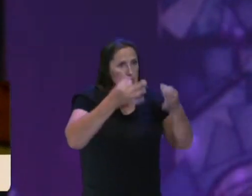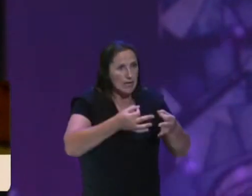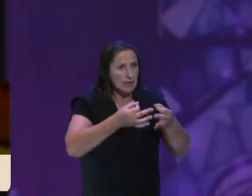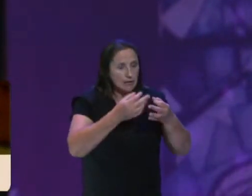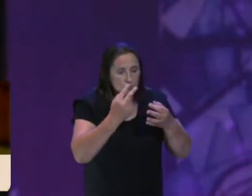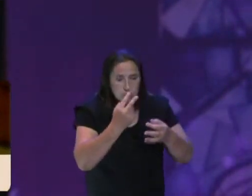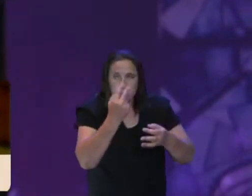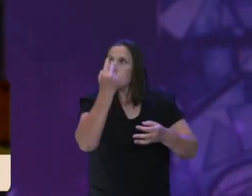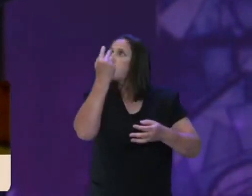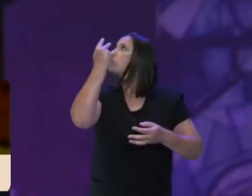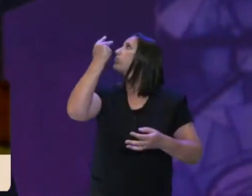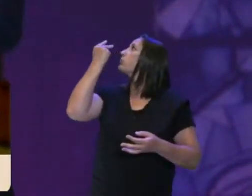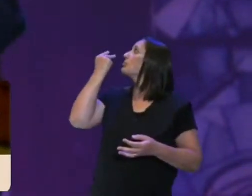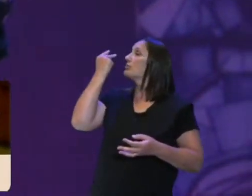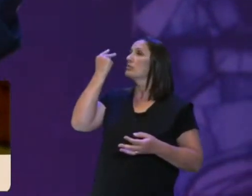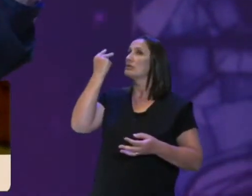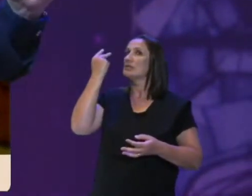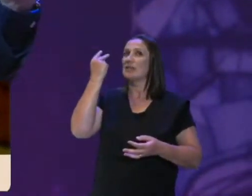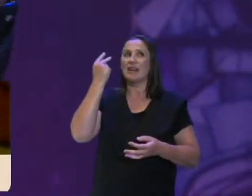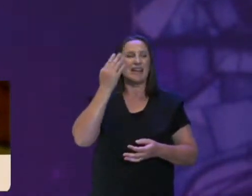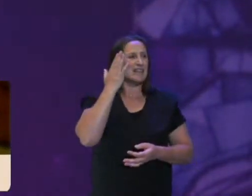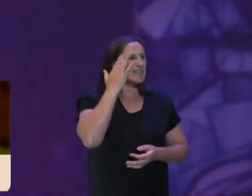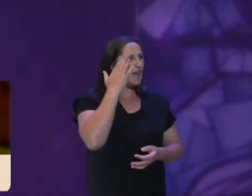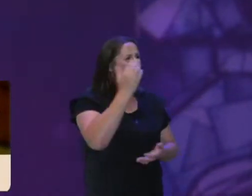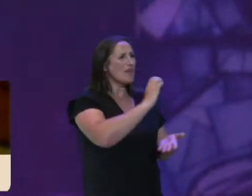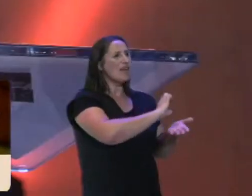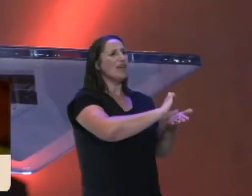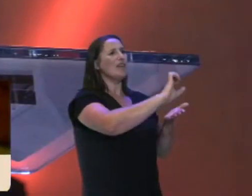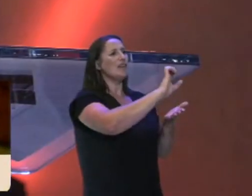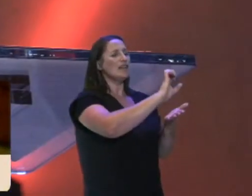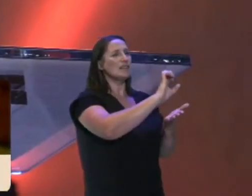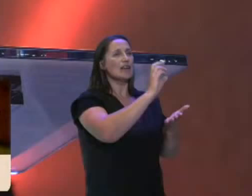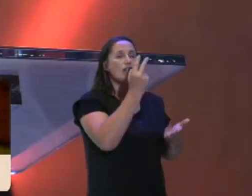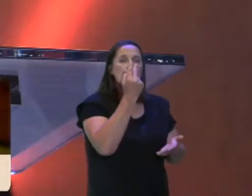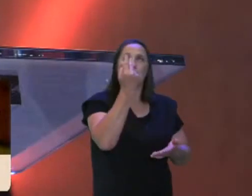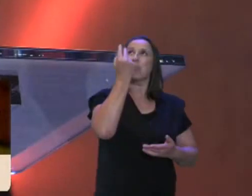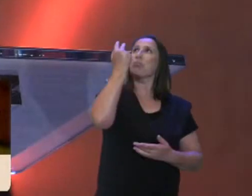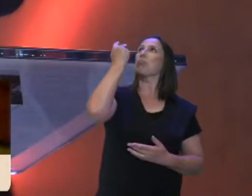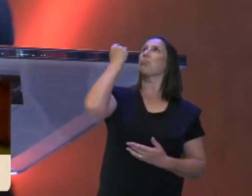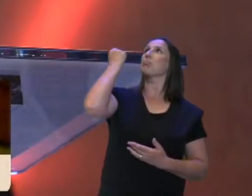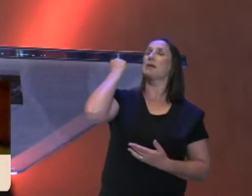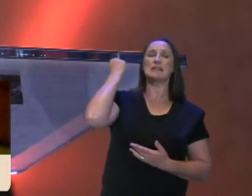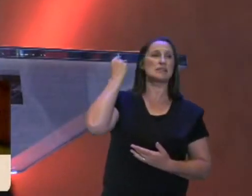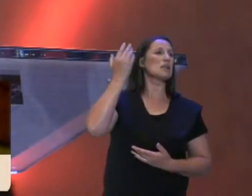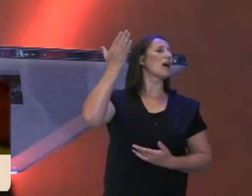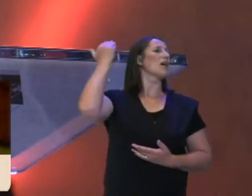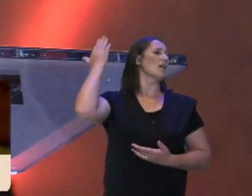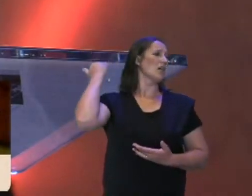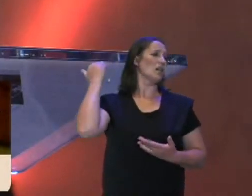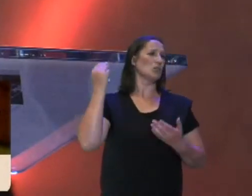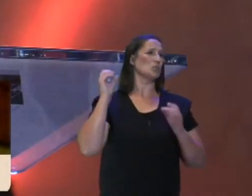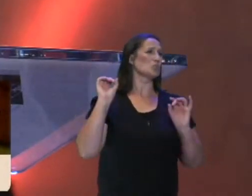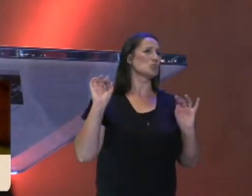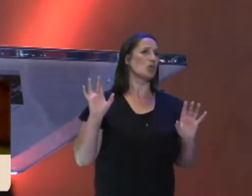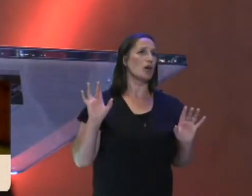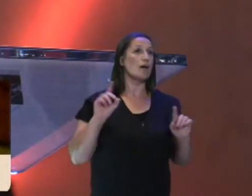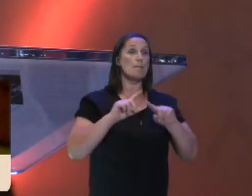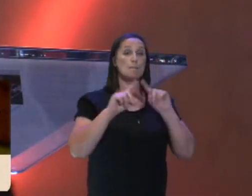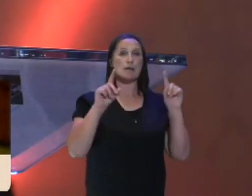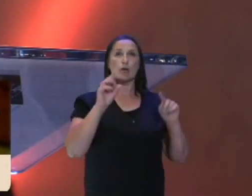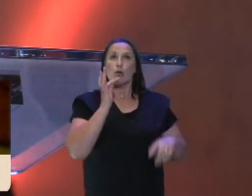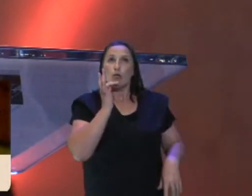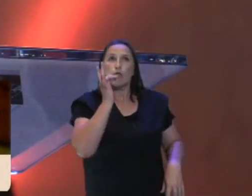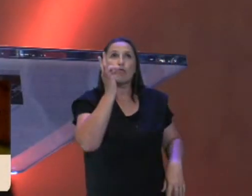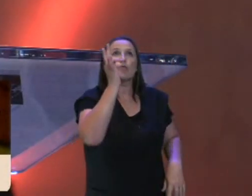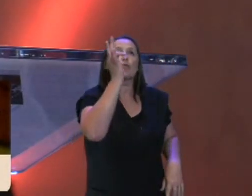Enquanto Elias estava olhando para trás, ele não enxergava o que estava diante dele. Mas quando ele começou a olhar para frente, na